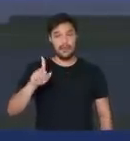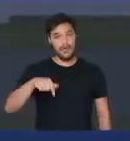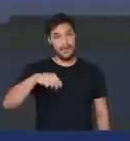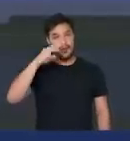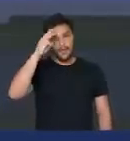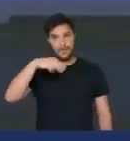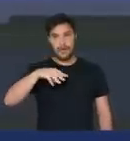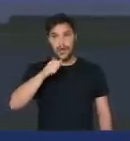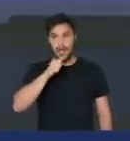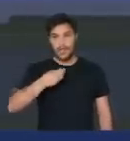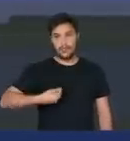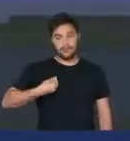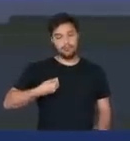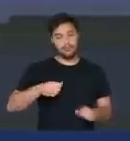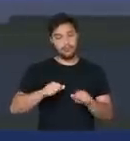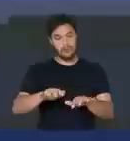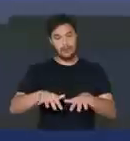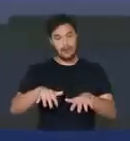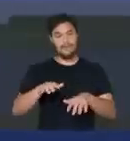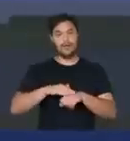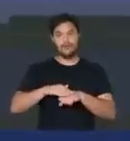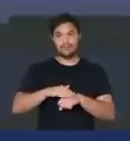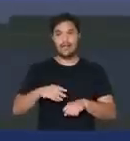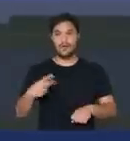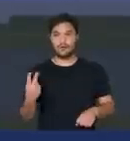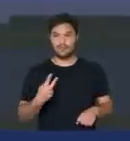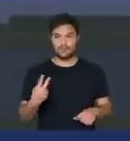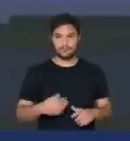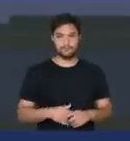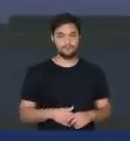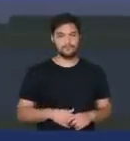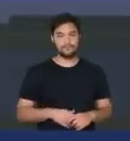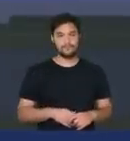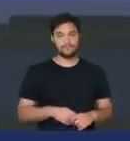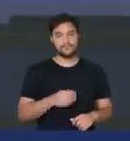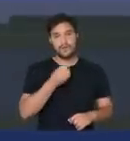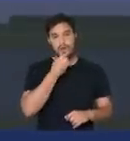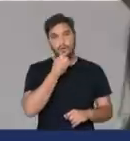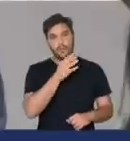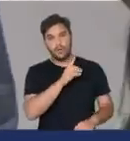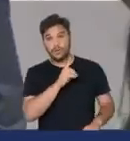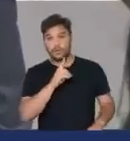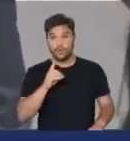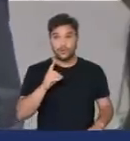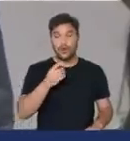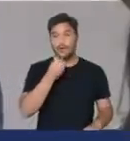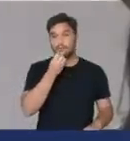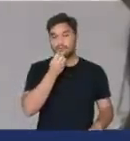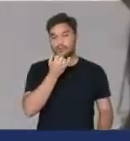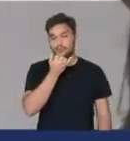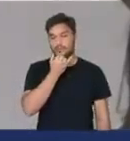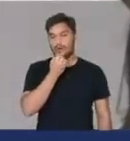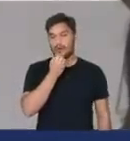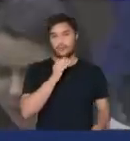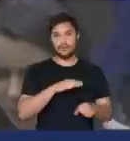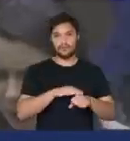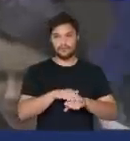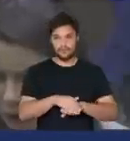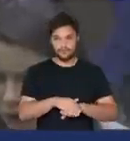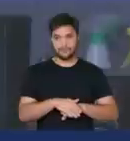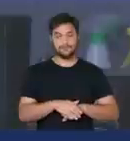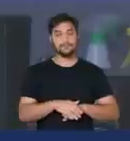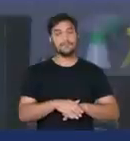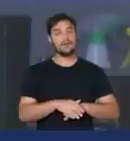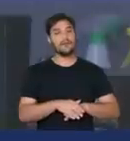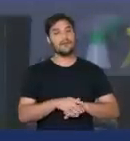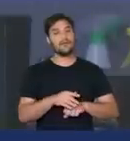do Maranhão, ainda está no plenário e vai conversar conosco. Boa noite, deputado. Boa noite. Um prazer estar aqui falando com vocês.